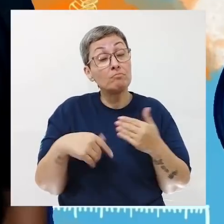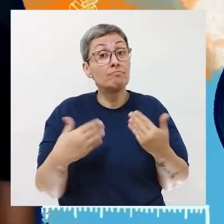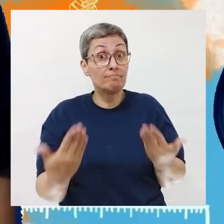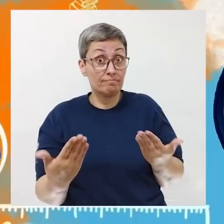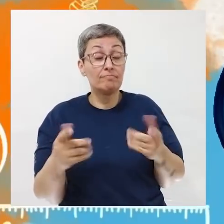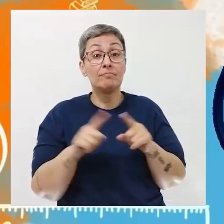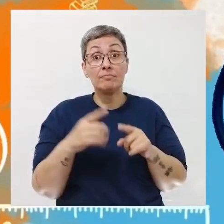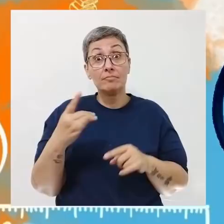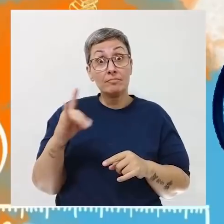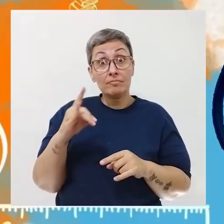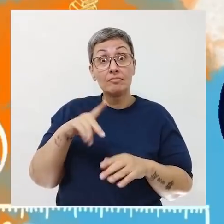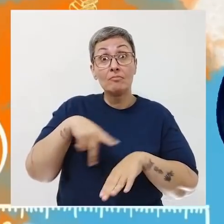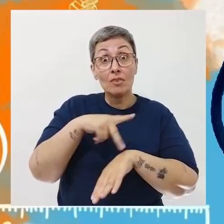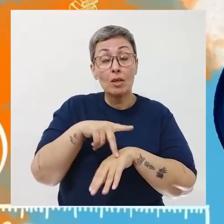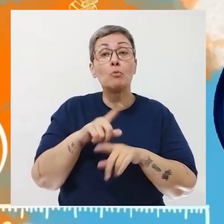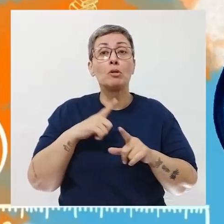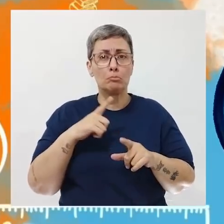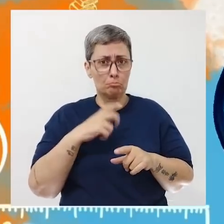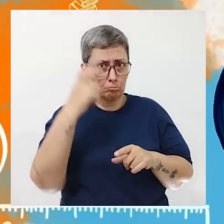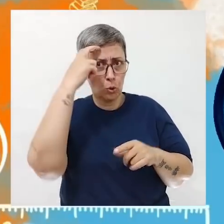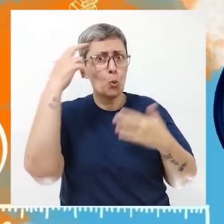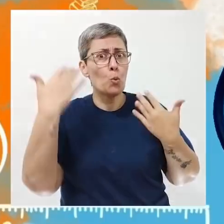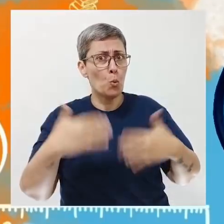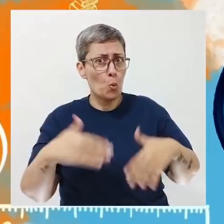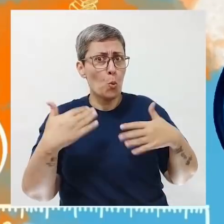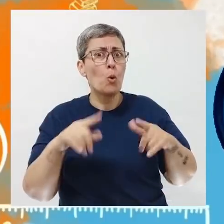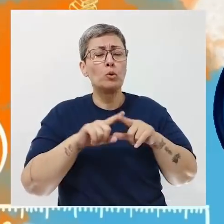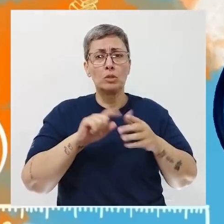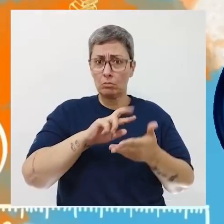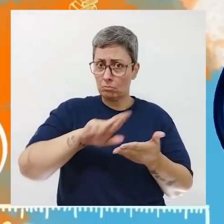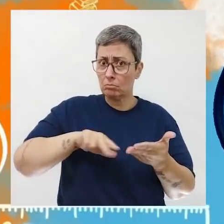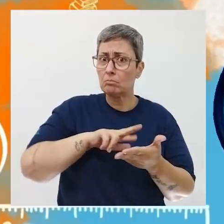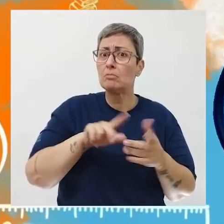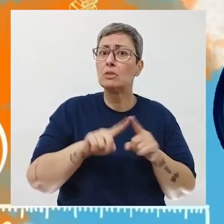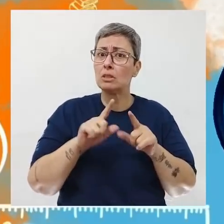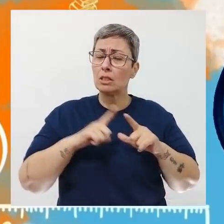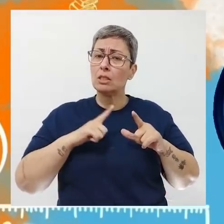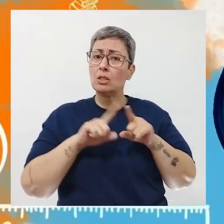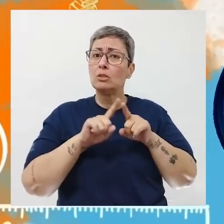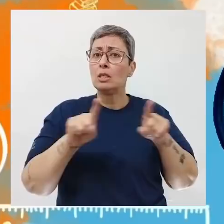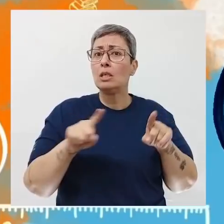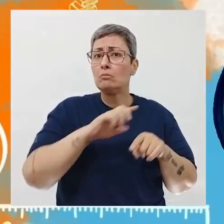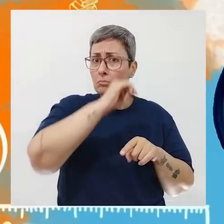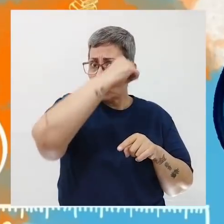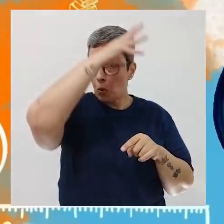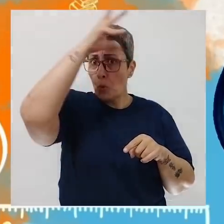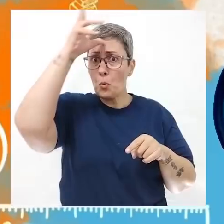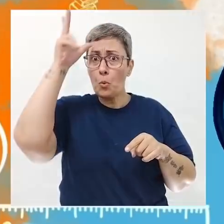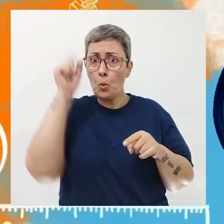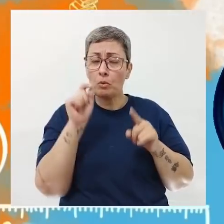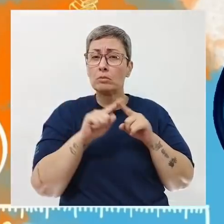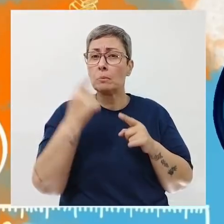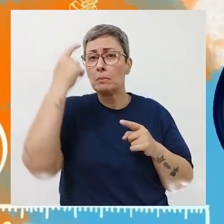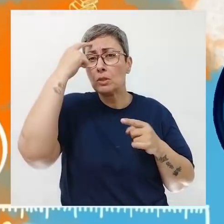também. A Bolívia é um país com muita cultura. Lá também tem diversidade, pois existem diferentes etnias.